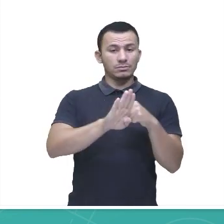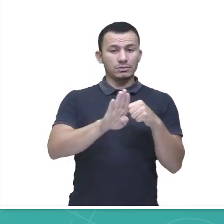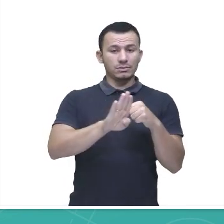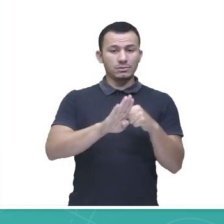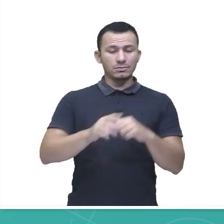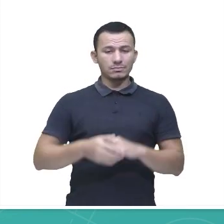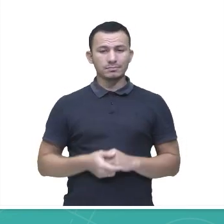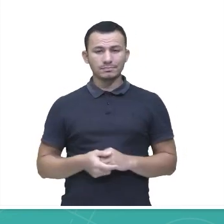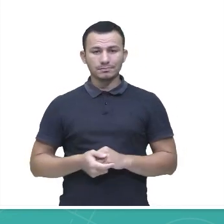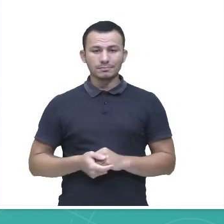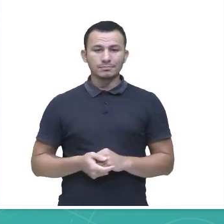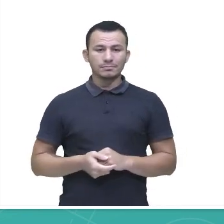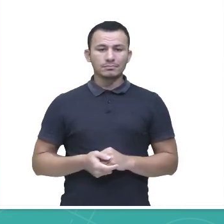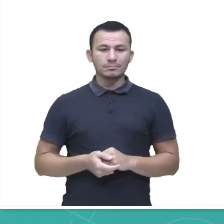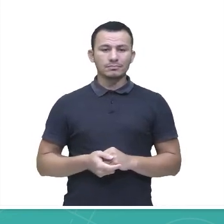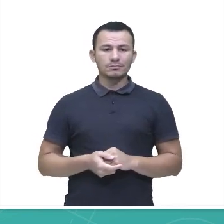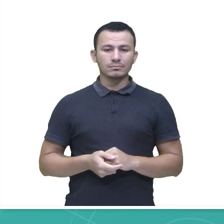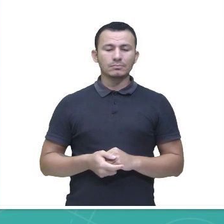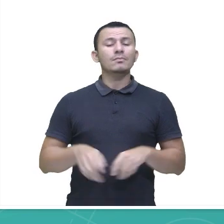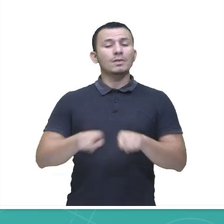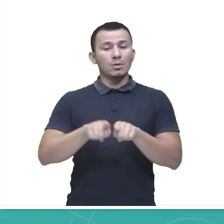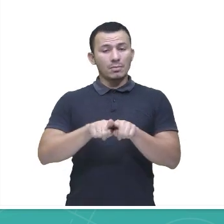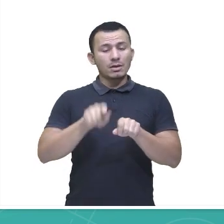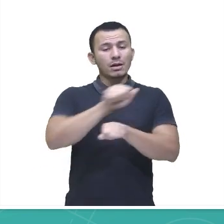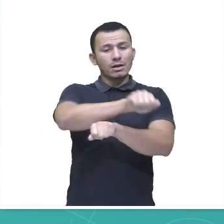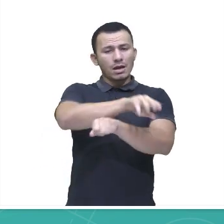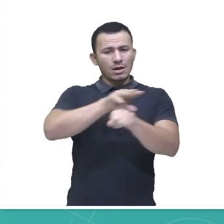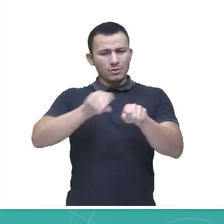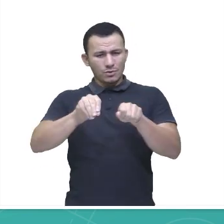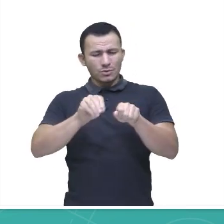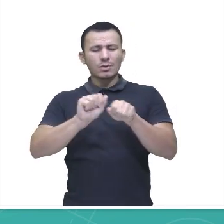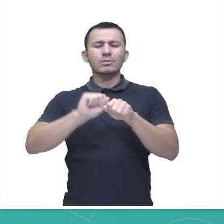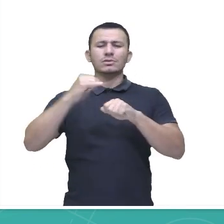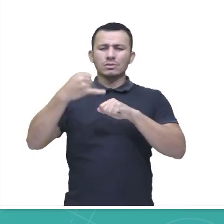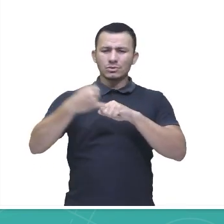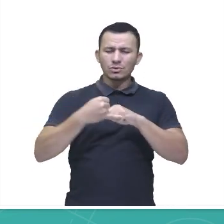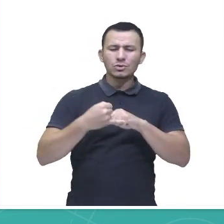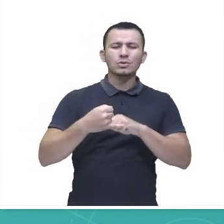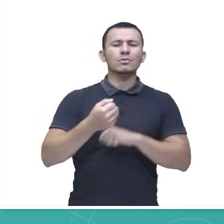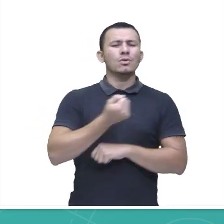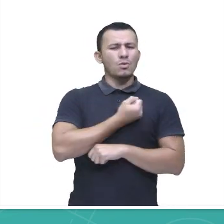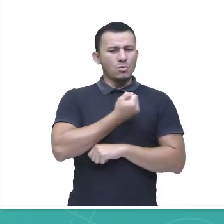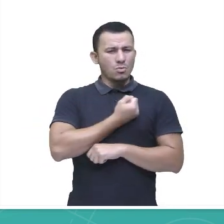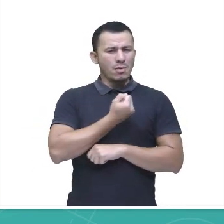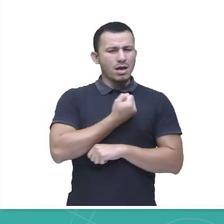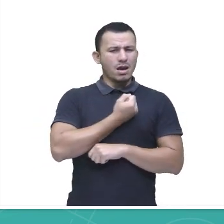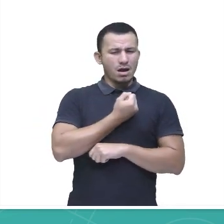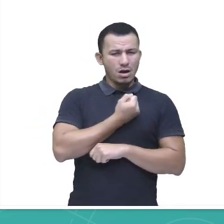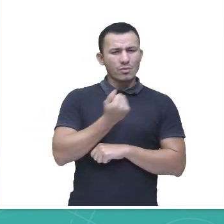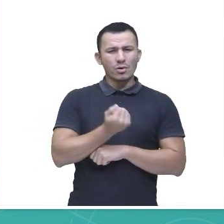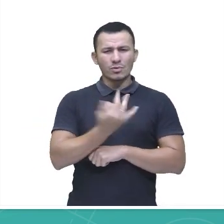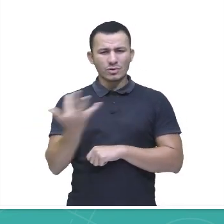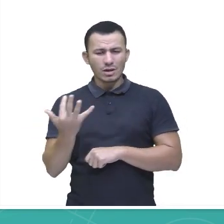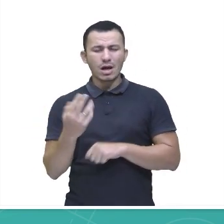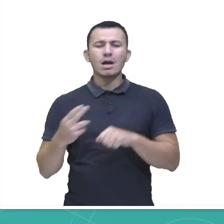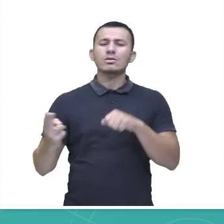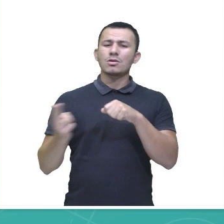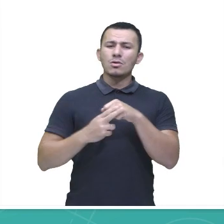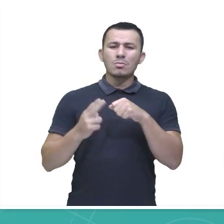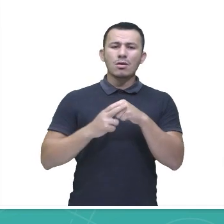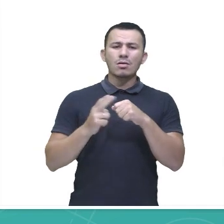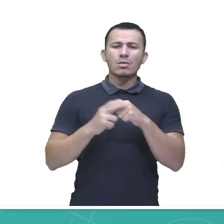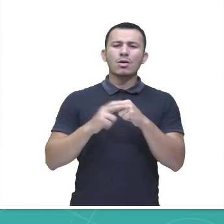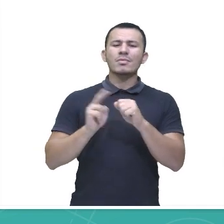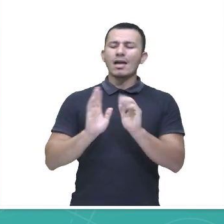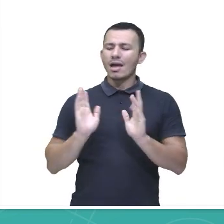substantivo. Os artigos, adjetivos, os numerais, os pronomes, todos vão se referir